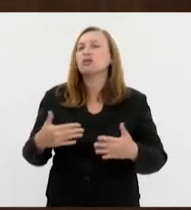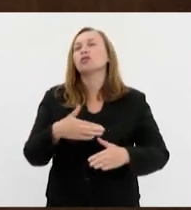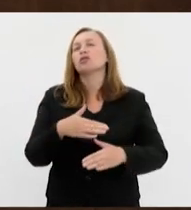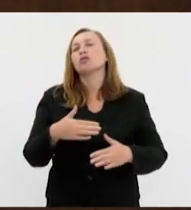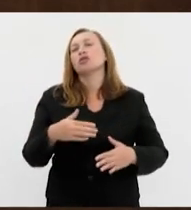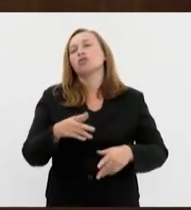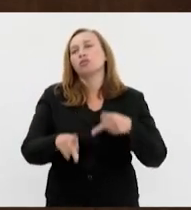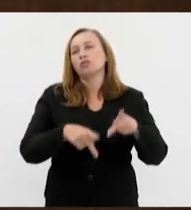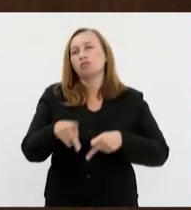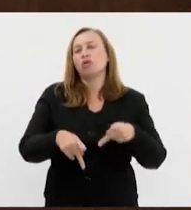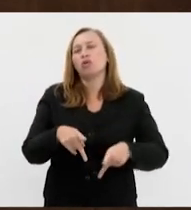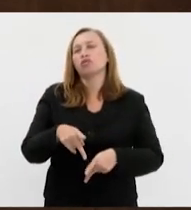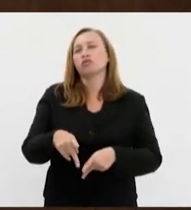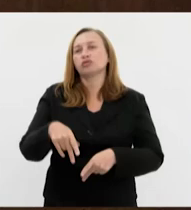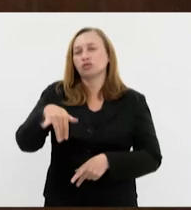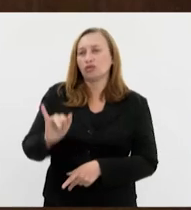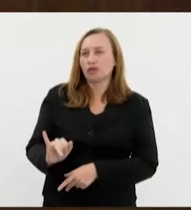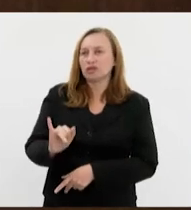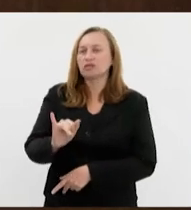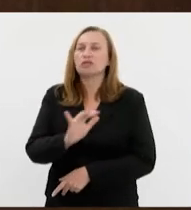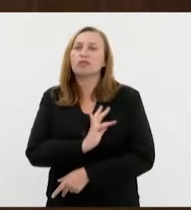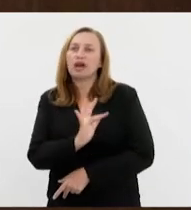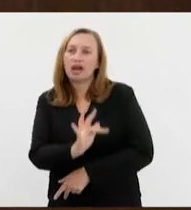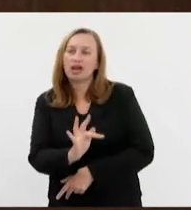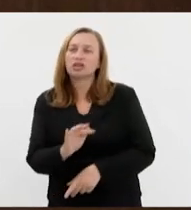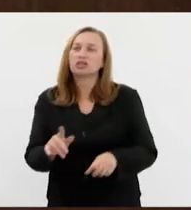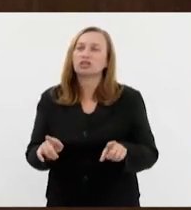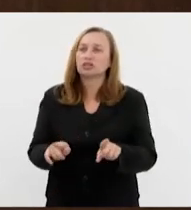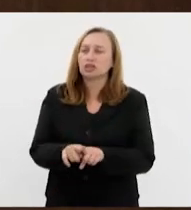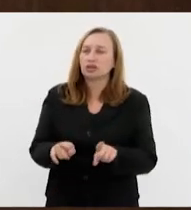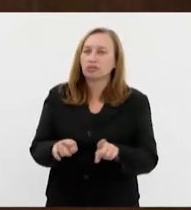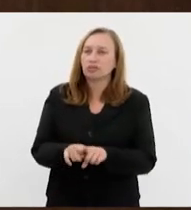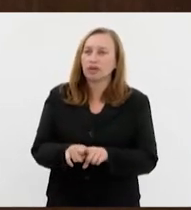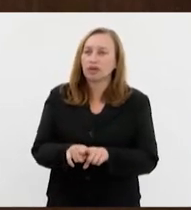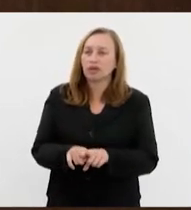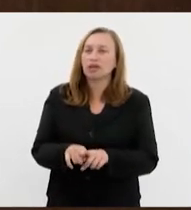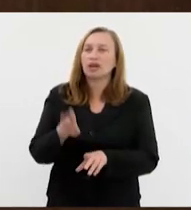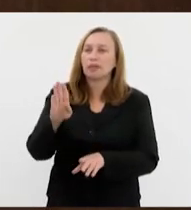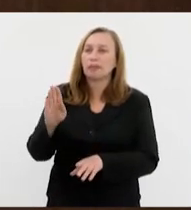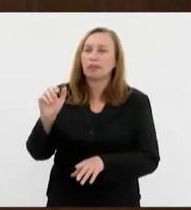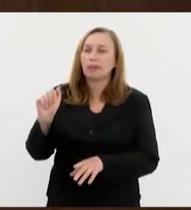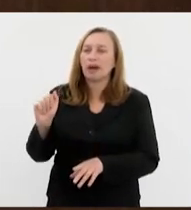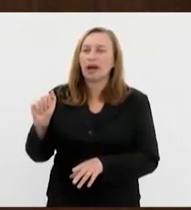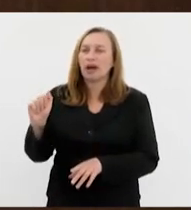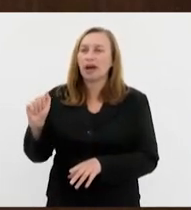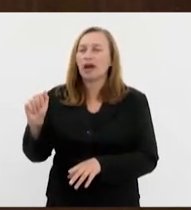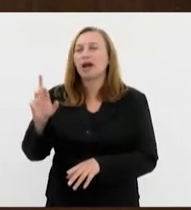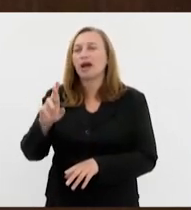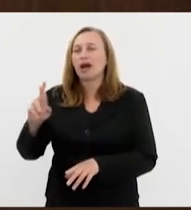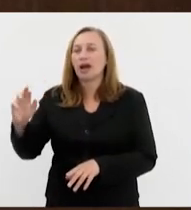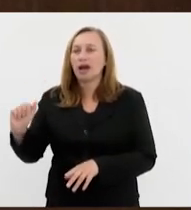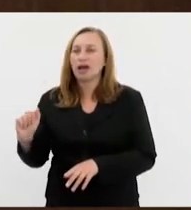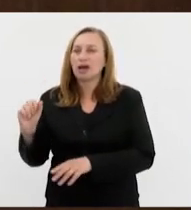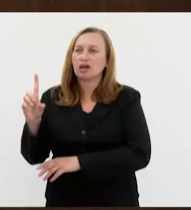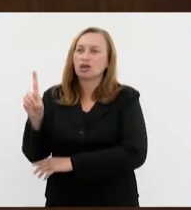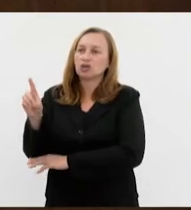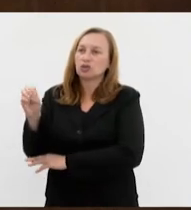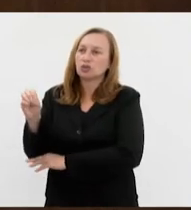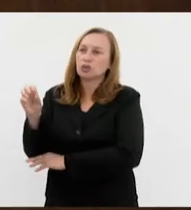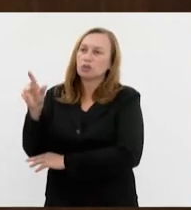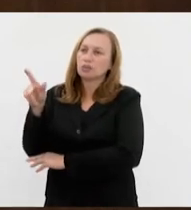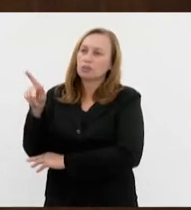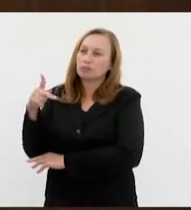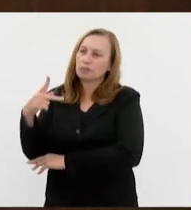Iguaçu, e no Oeste Fluminense, em especial de Barra do Piraí e Mendes, que